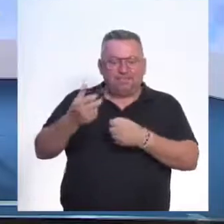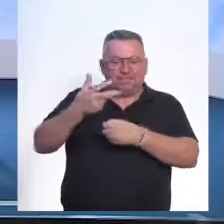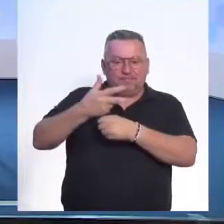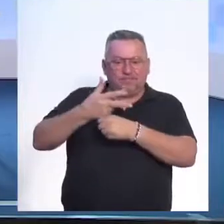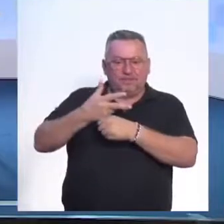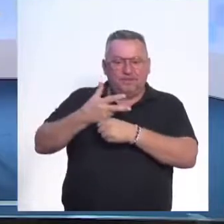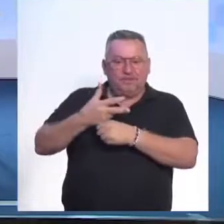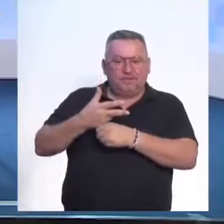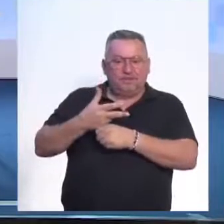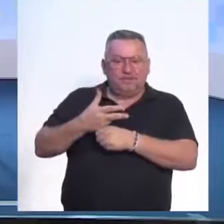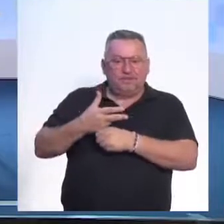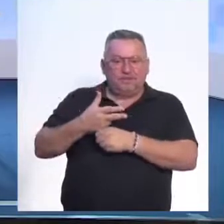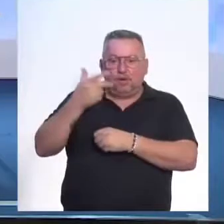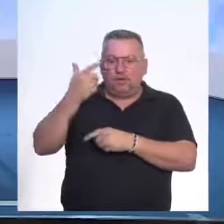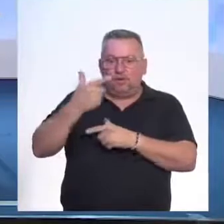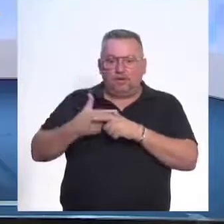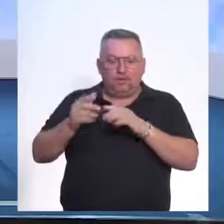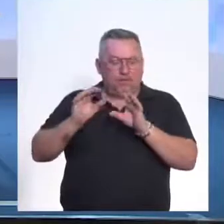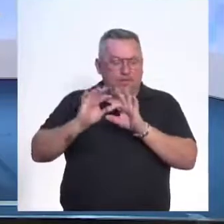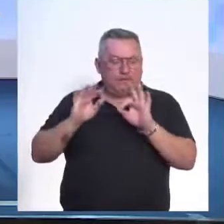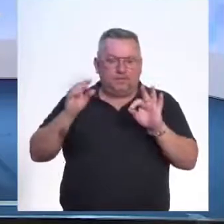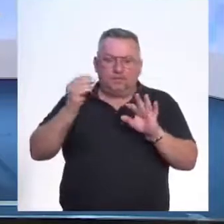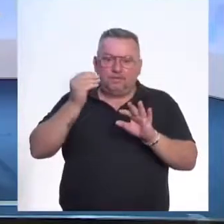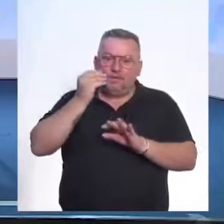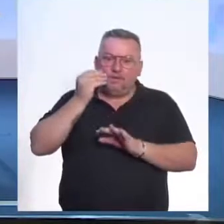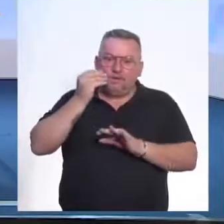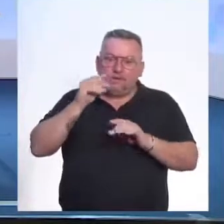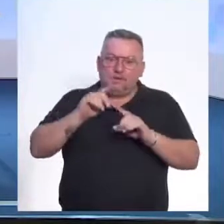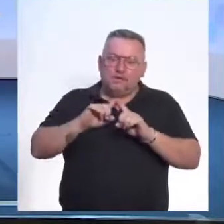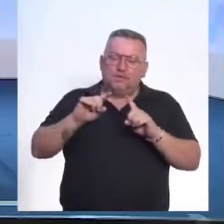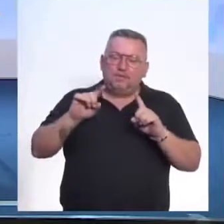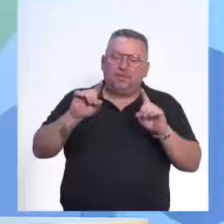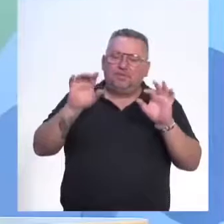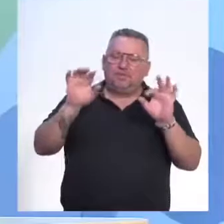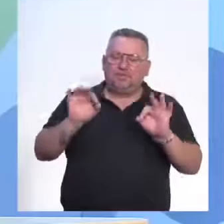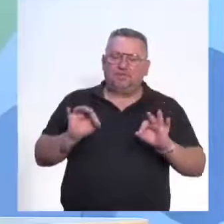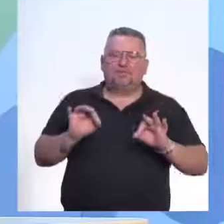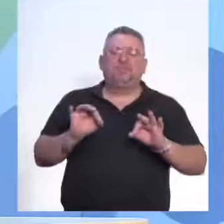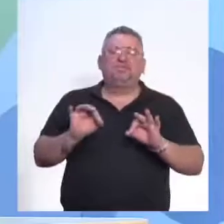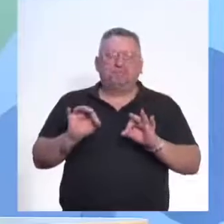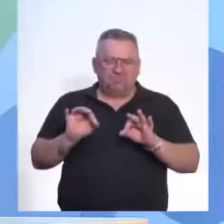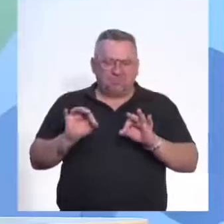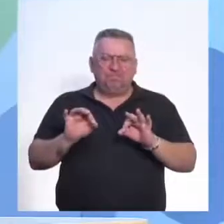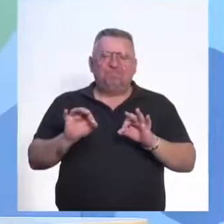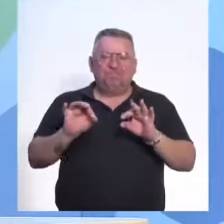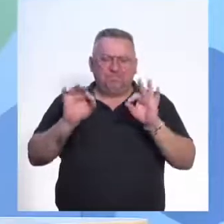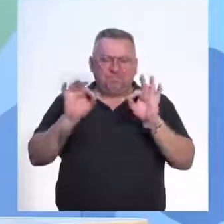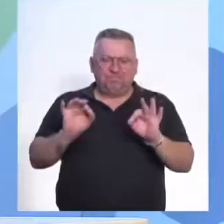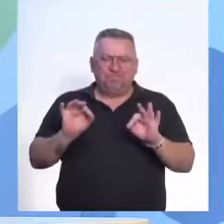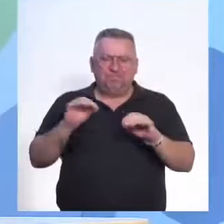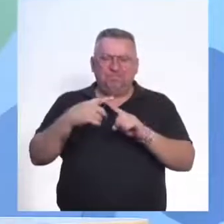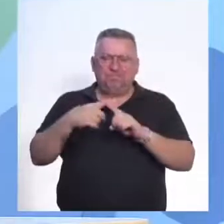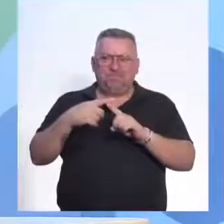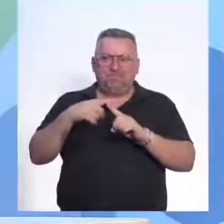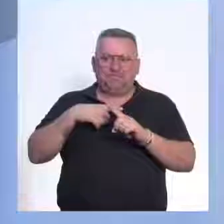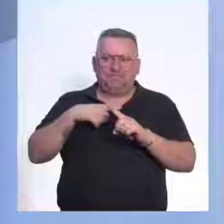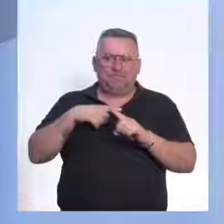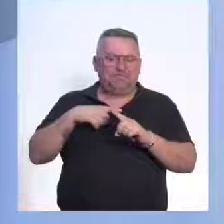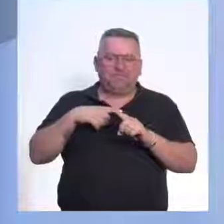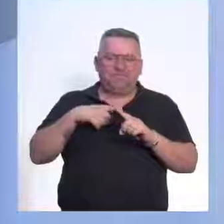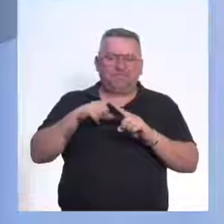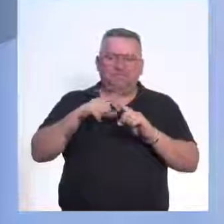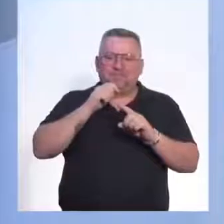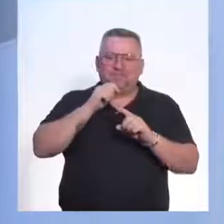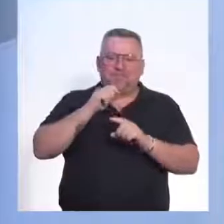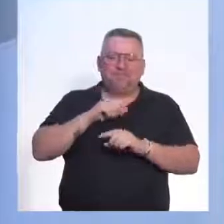até nós. Tudo bem, é um teste, mas eu tenho certeza que vai dar tudo muito certo. Vai dar certo. Porque hoje nós estamos muito otimistas.